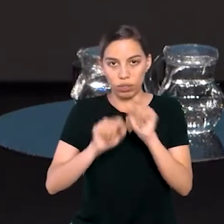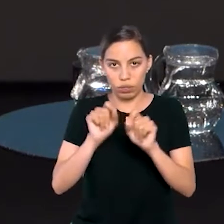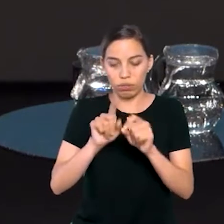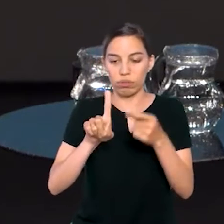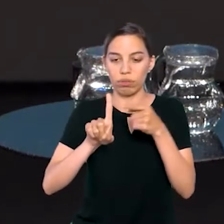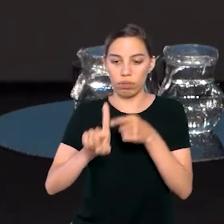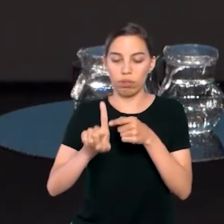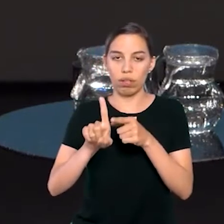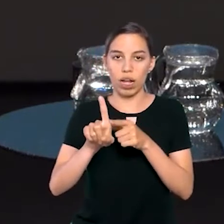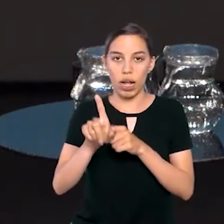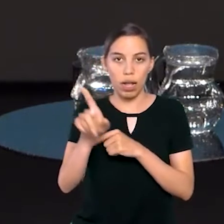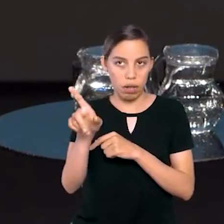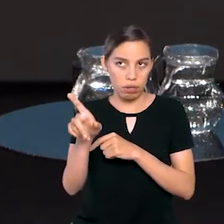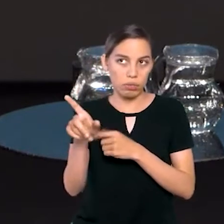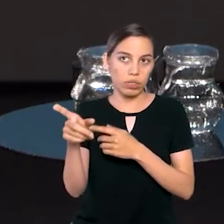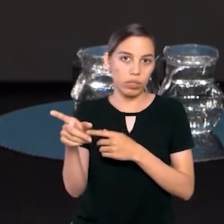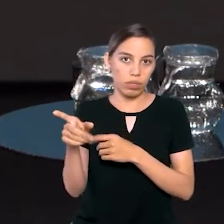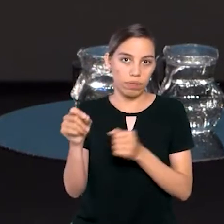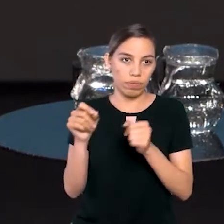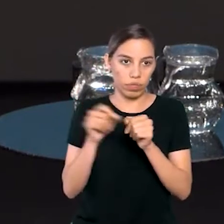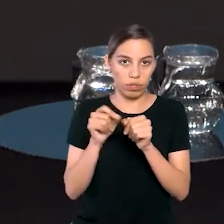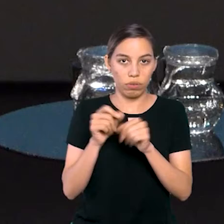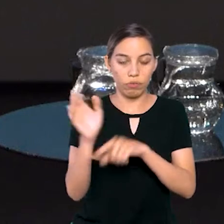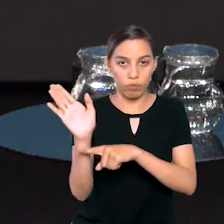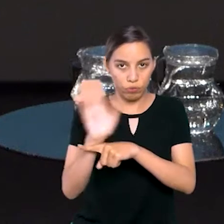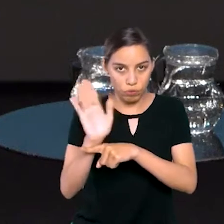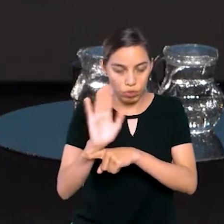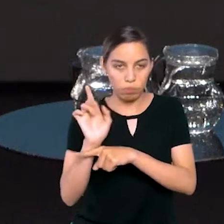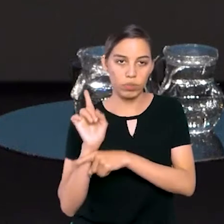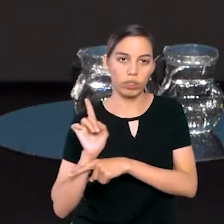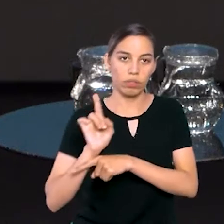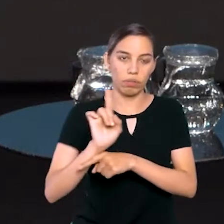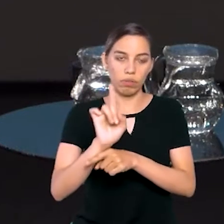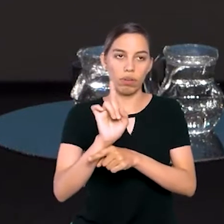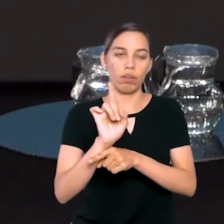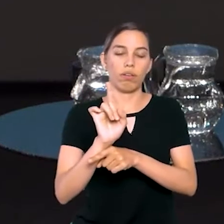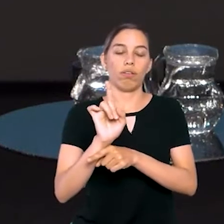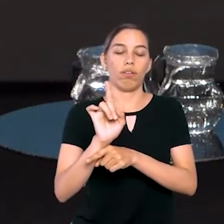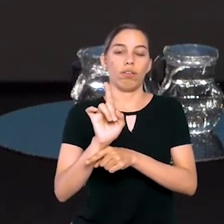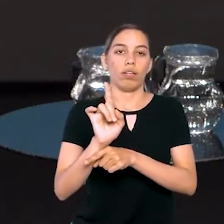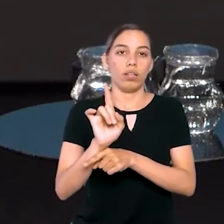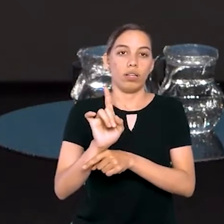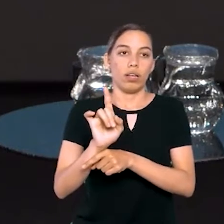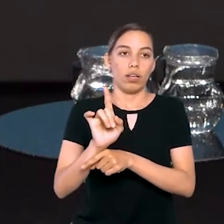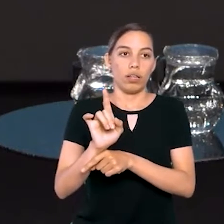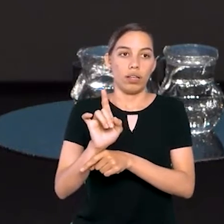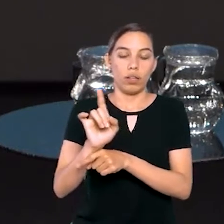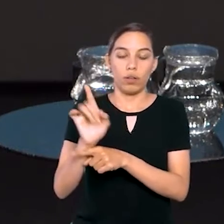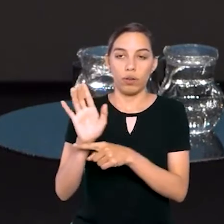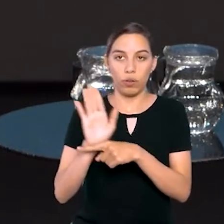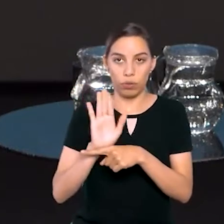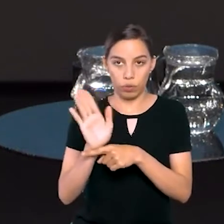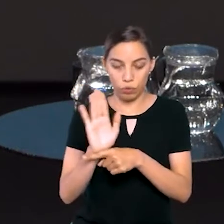um indígena, um personagem indígena, que vai para o Rio de Janeiro atrás de